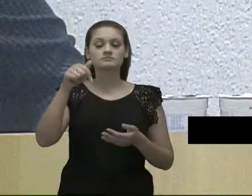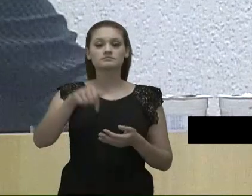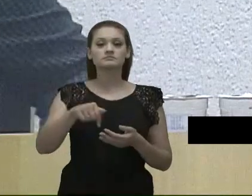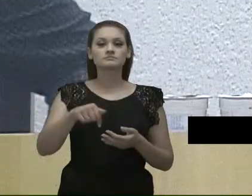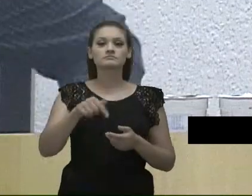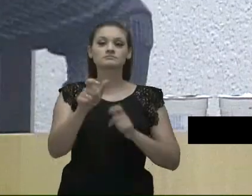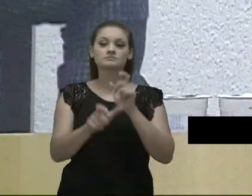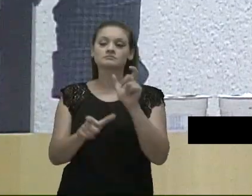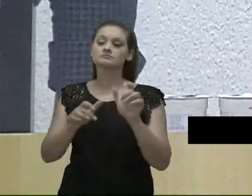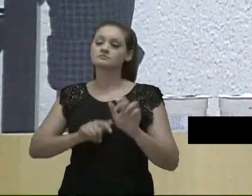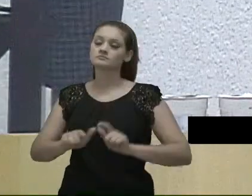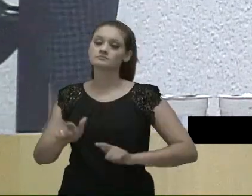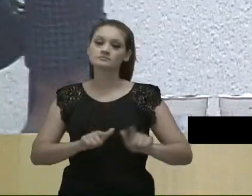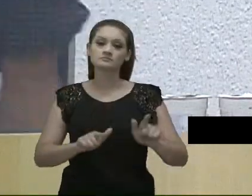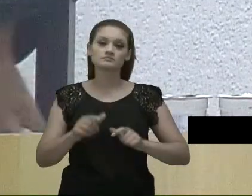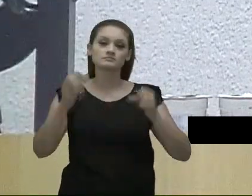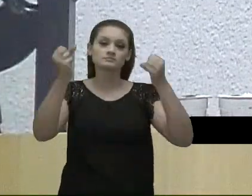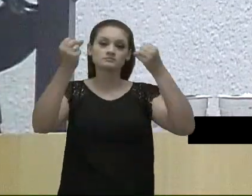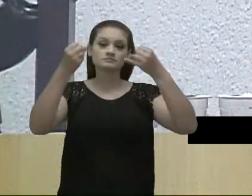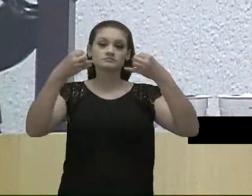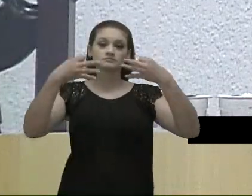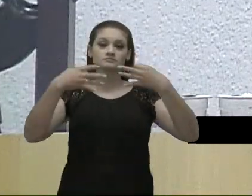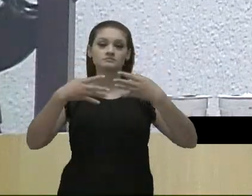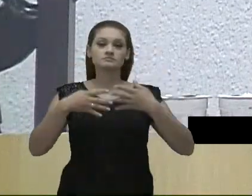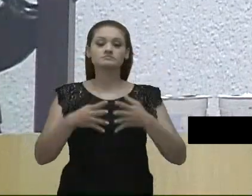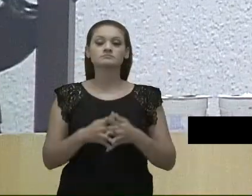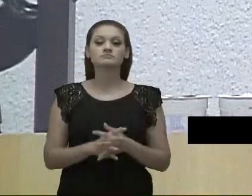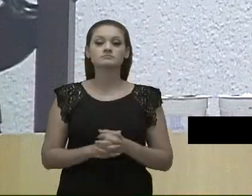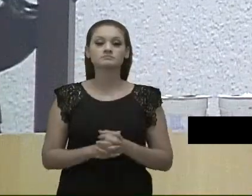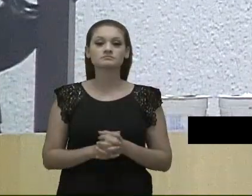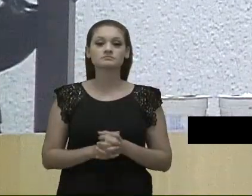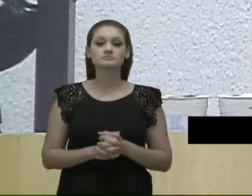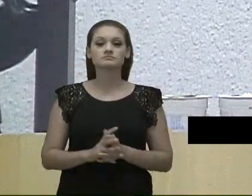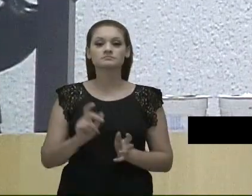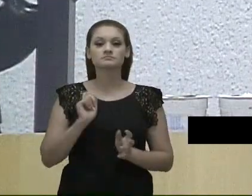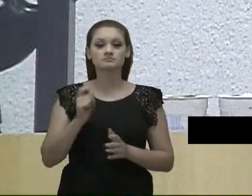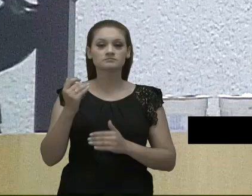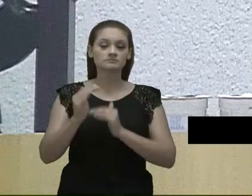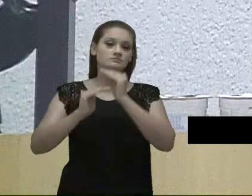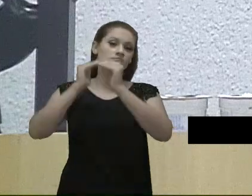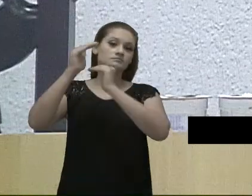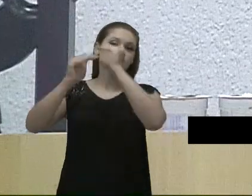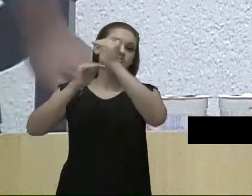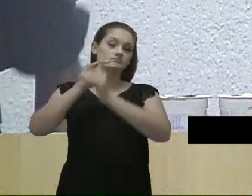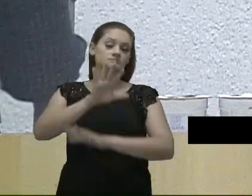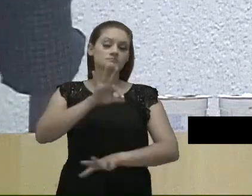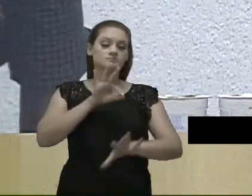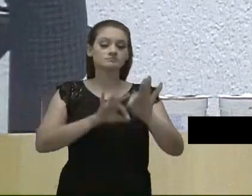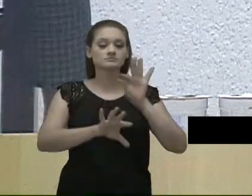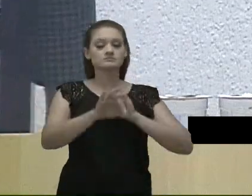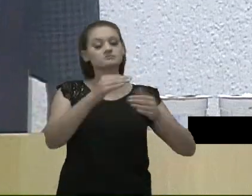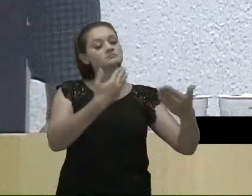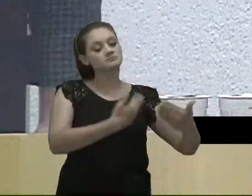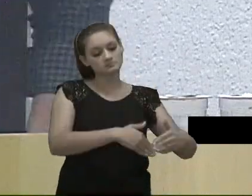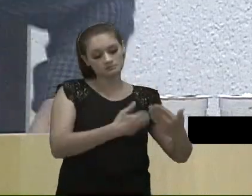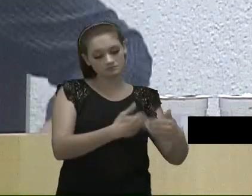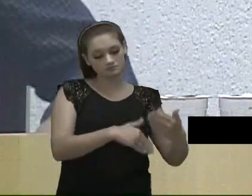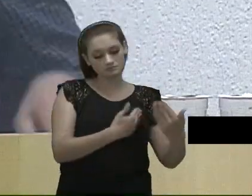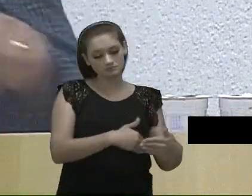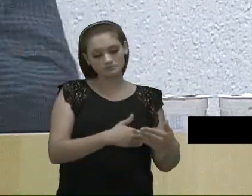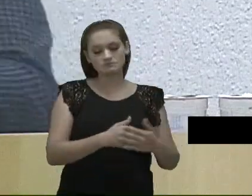alguns prestadores de serviço para esclarecer no que tange ao processo seletivo. Né? As denúncias